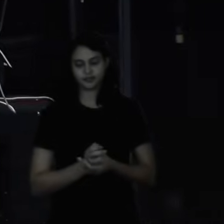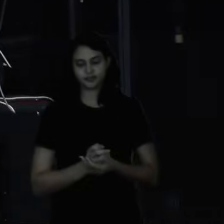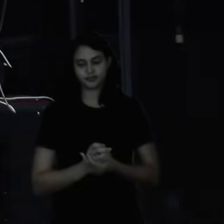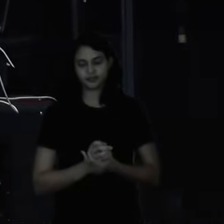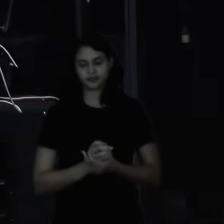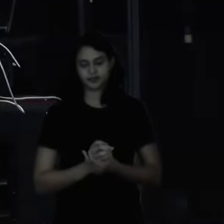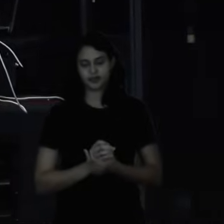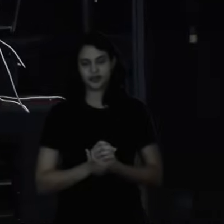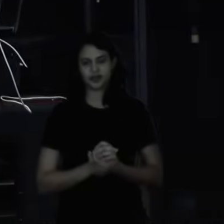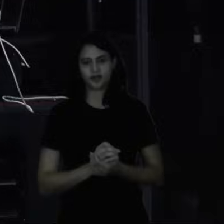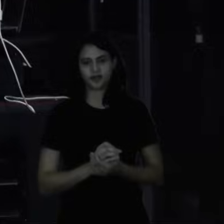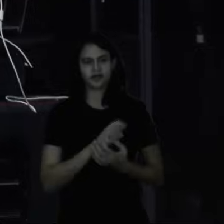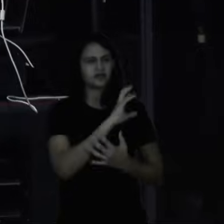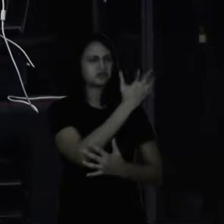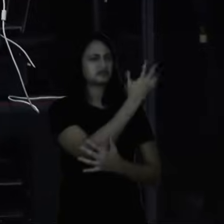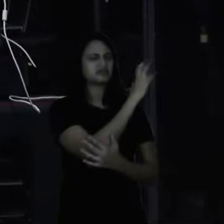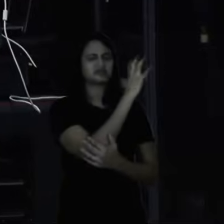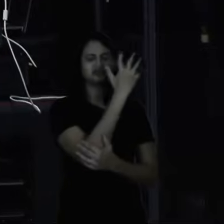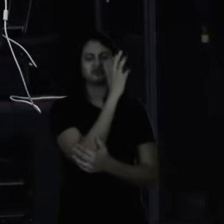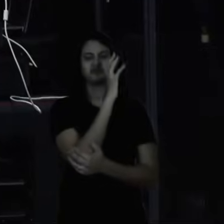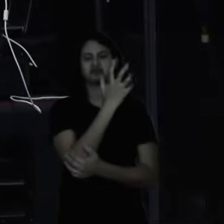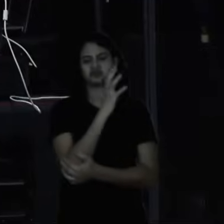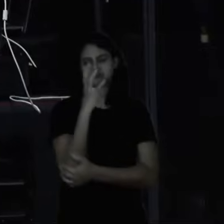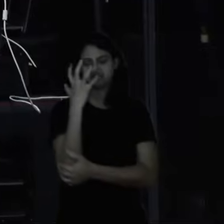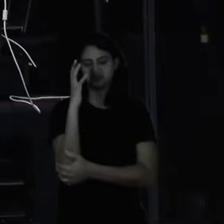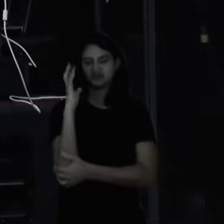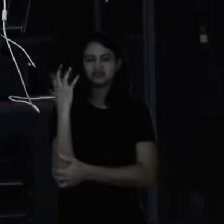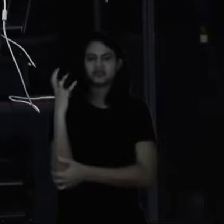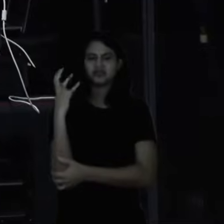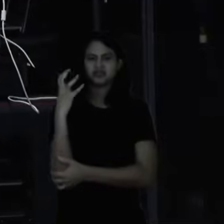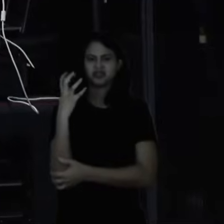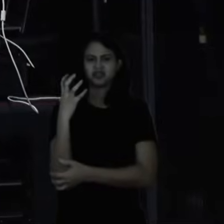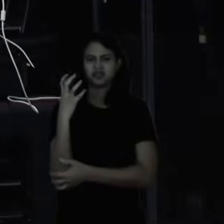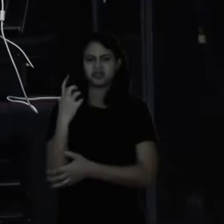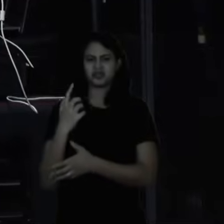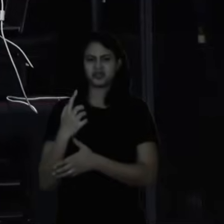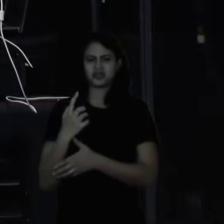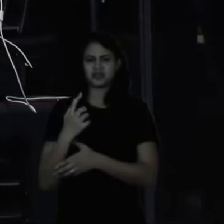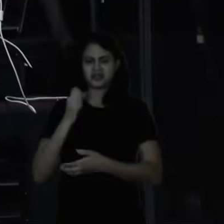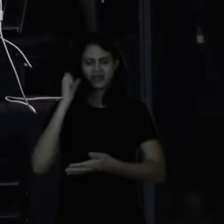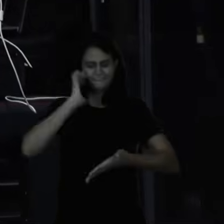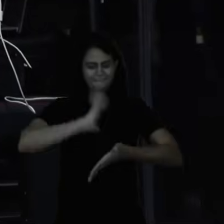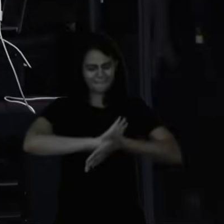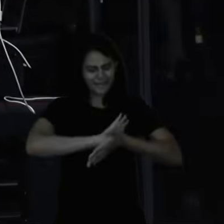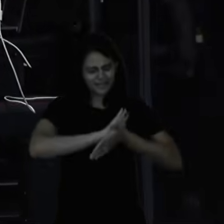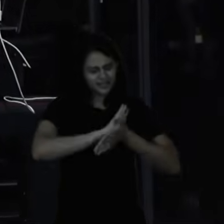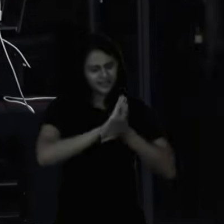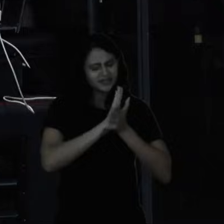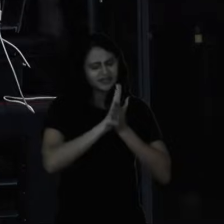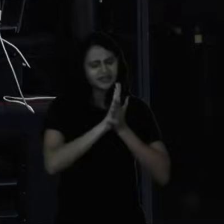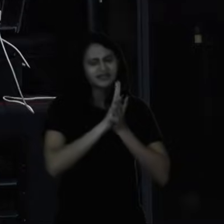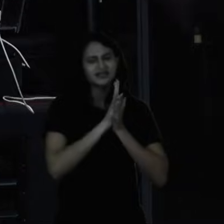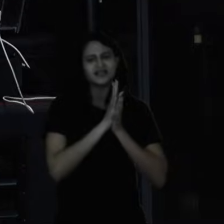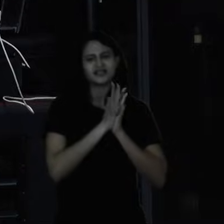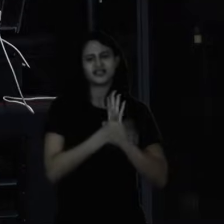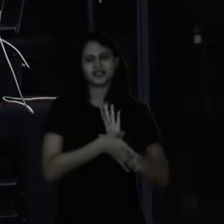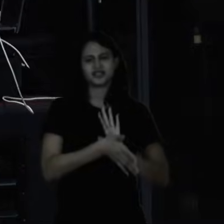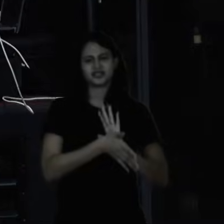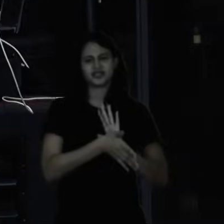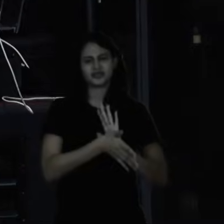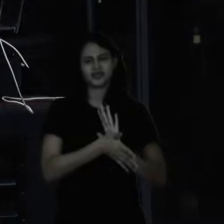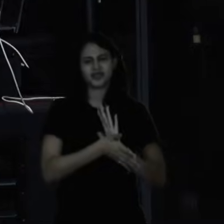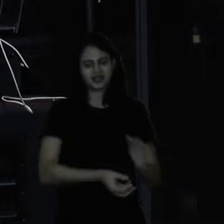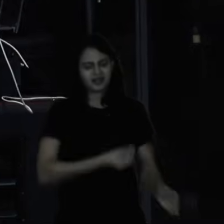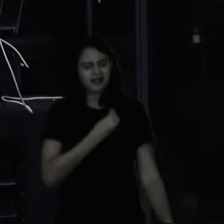são frutos que podem destruir o destino de uma